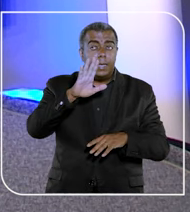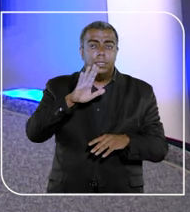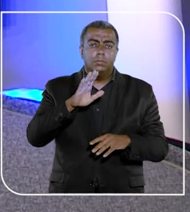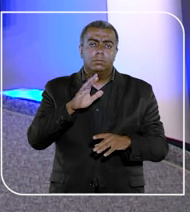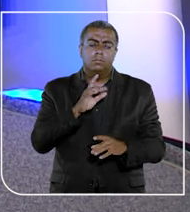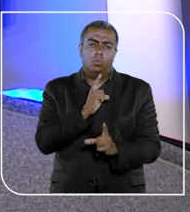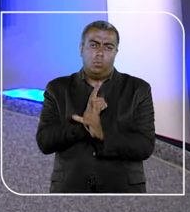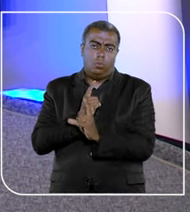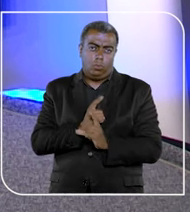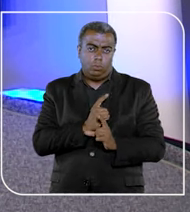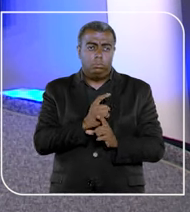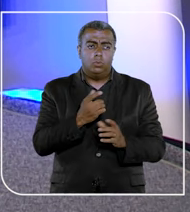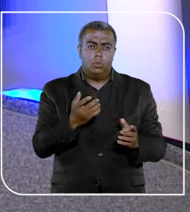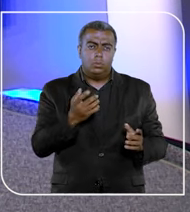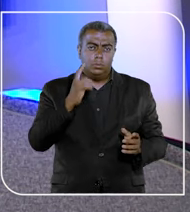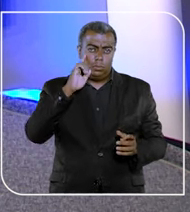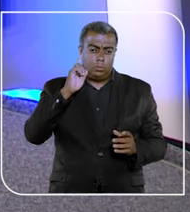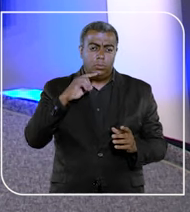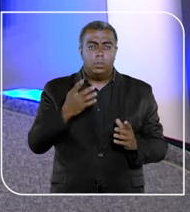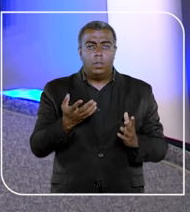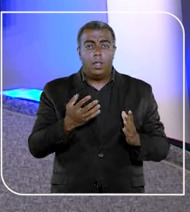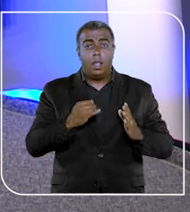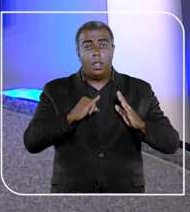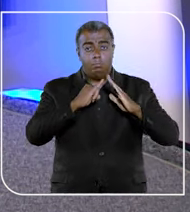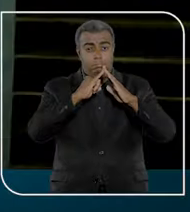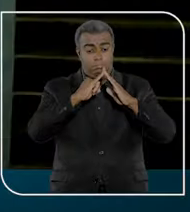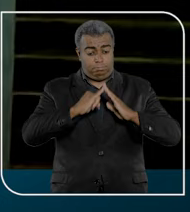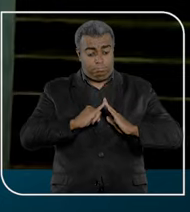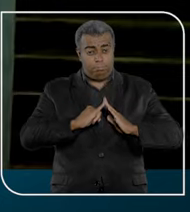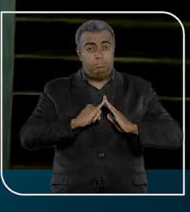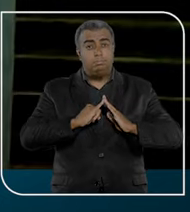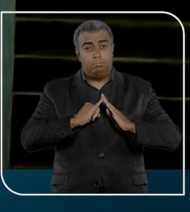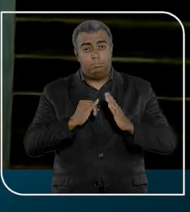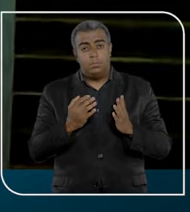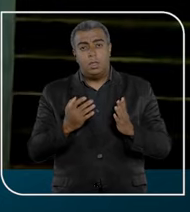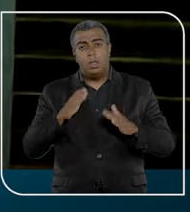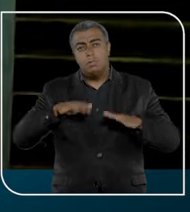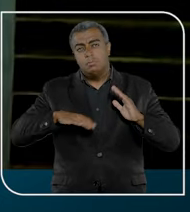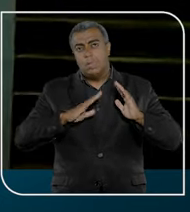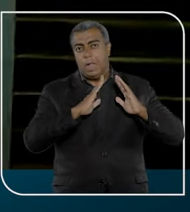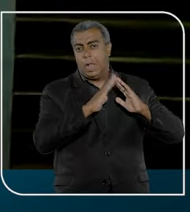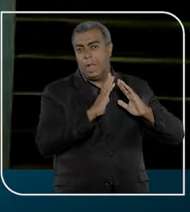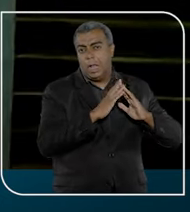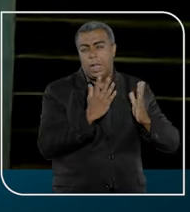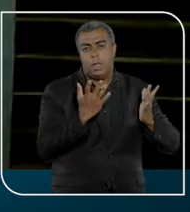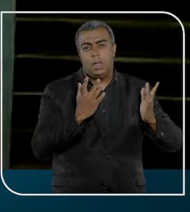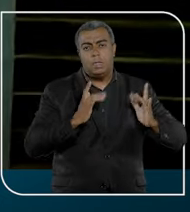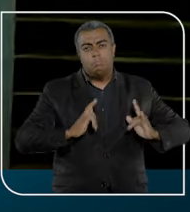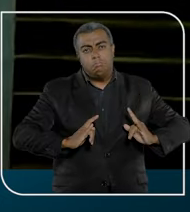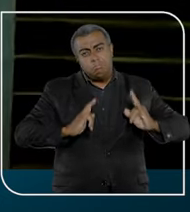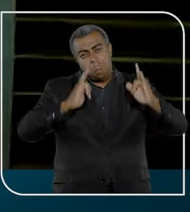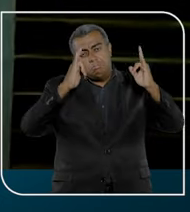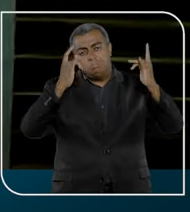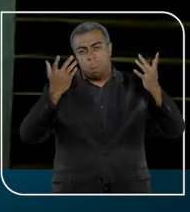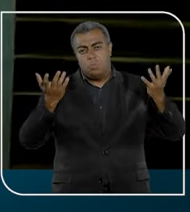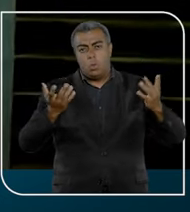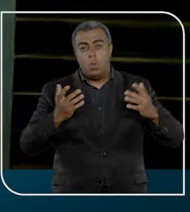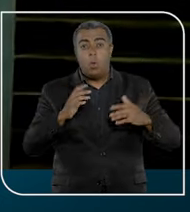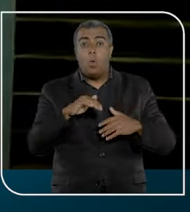Os tipos mais comuns que a gente vê no dia a dia são bens imóveis, normalmente